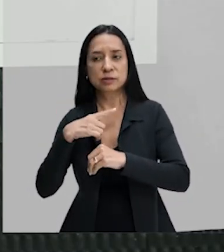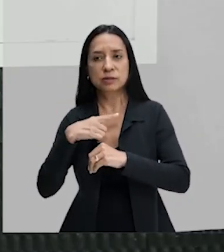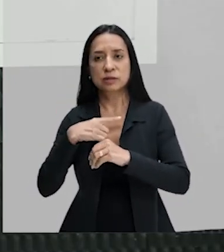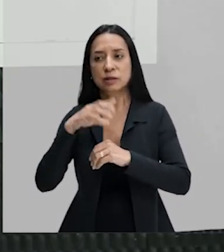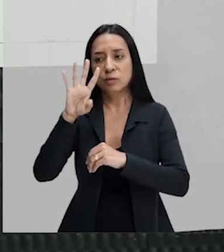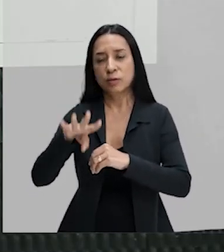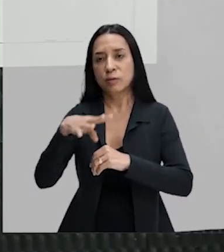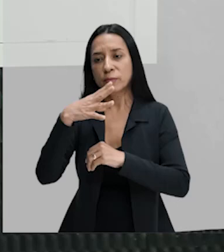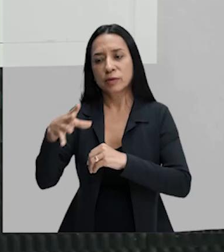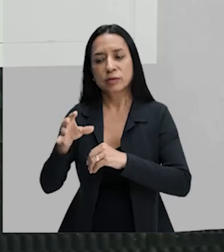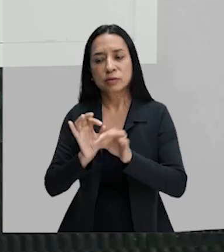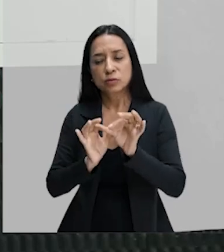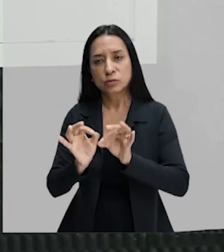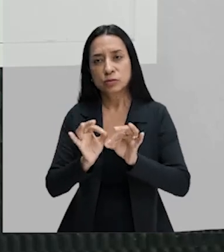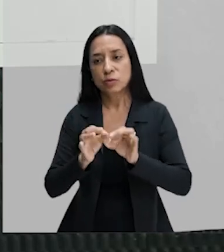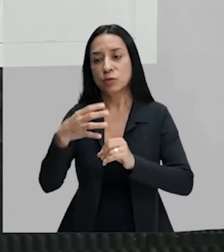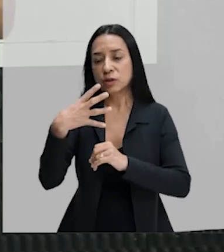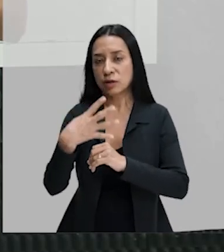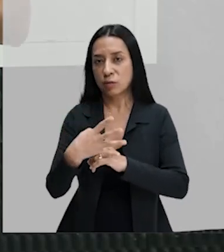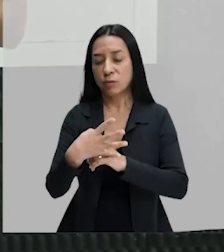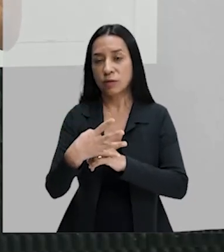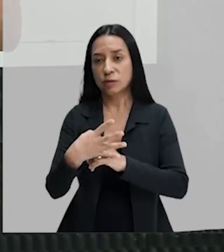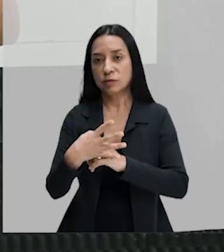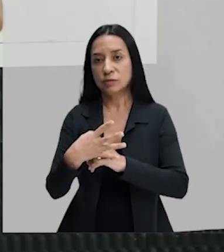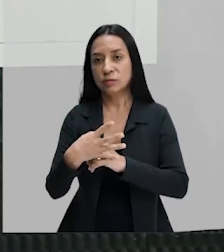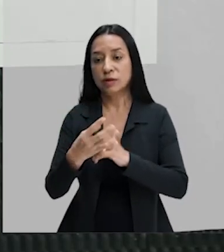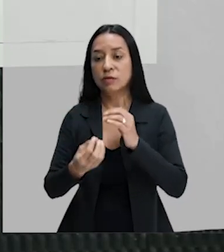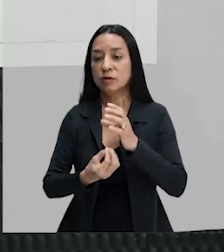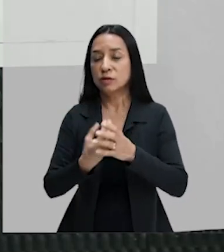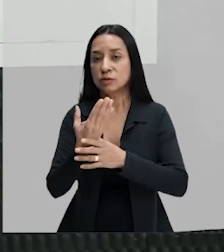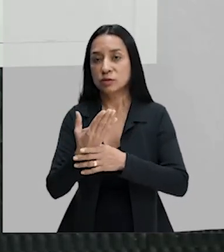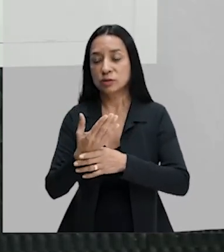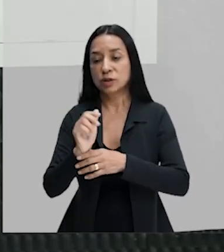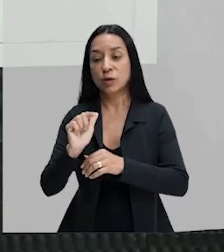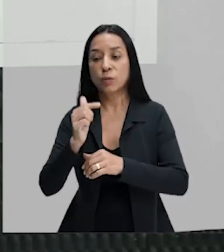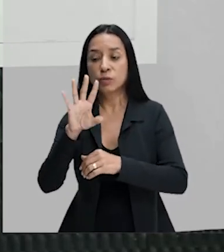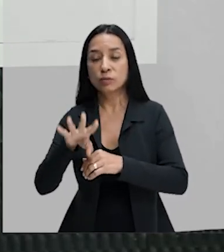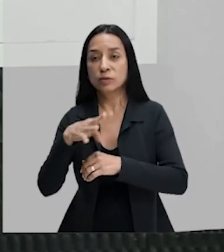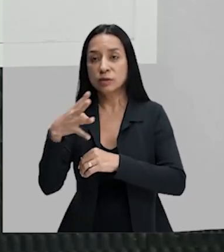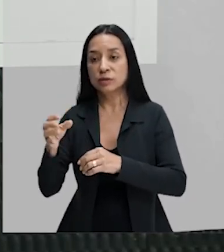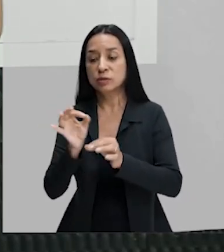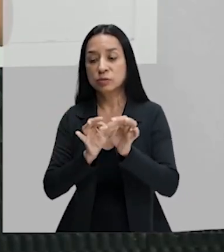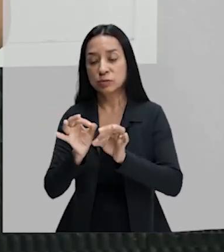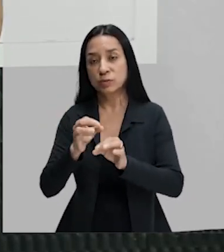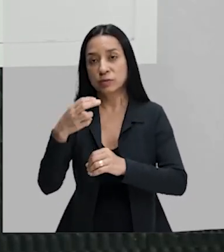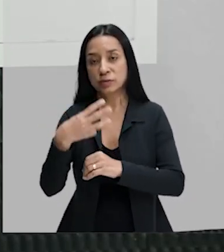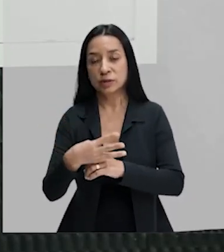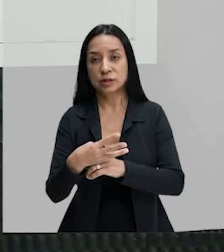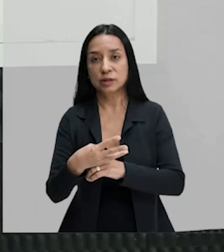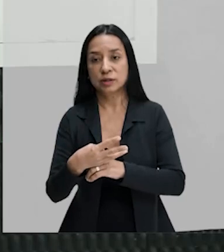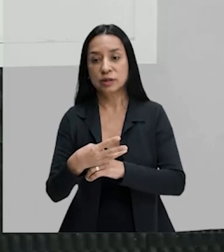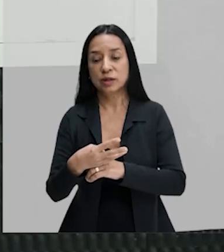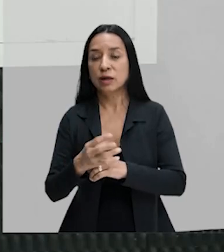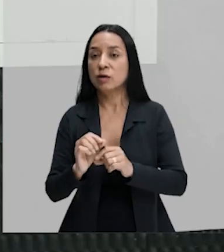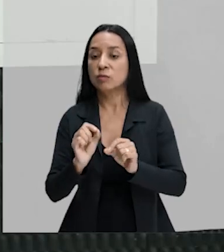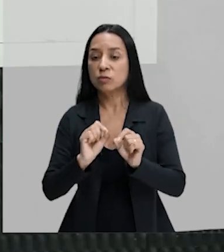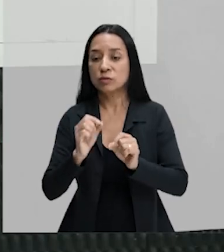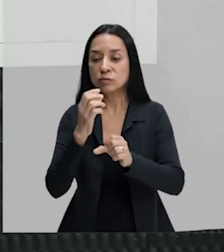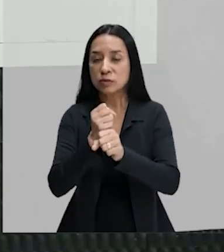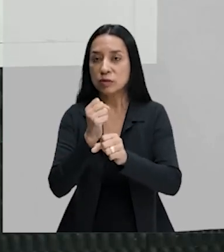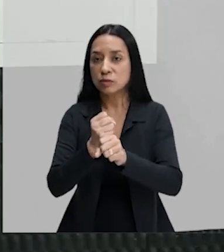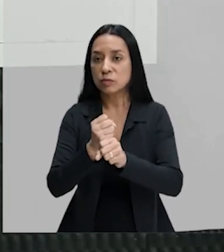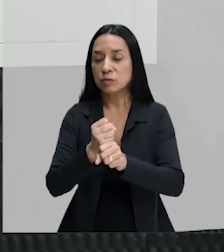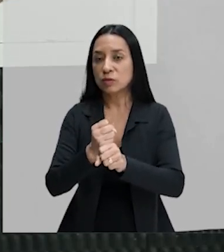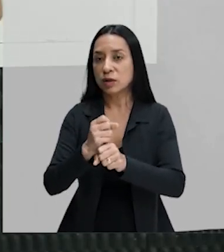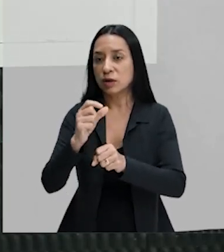3. Então, toda vez que você vai calcular o menor complementar, o determinante que surge ele vai ser uma ordem a menos do que